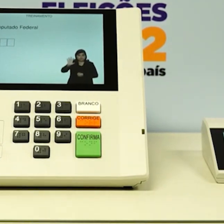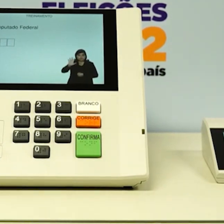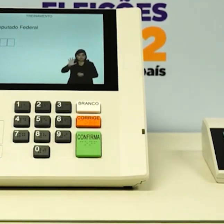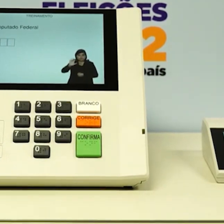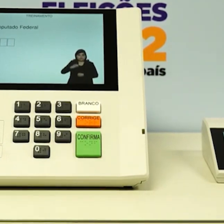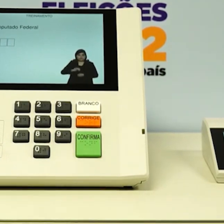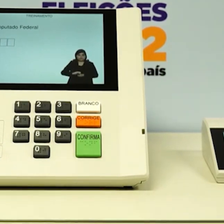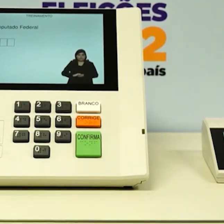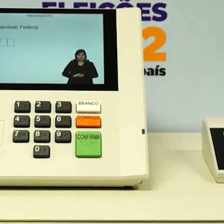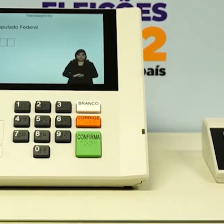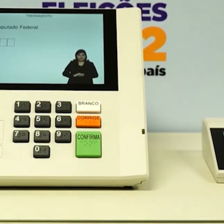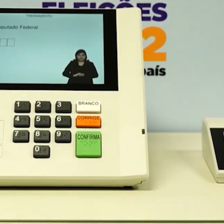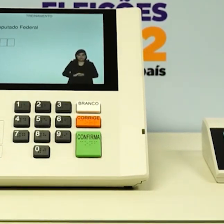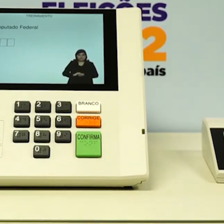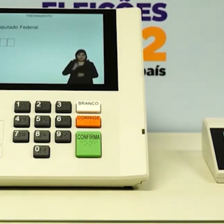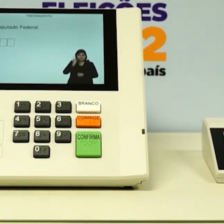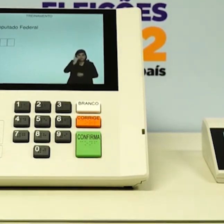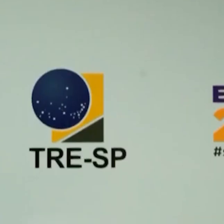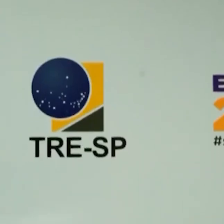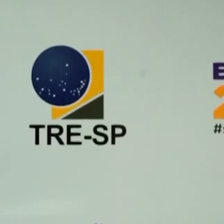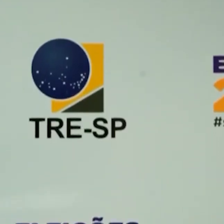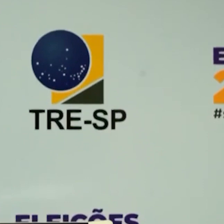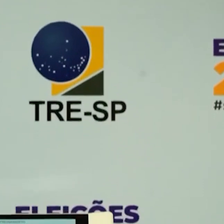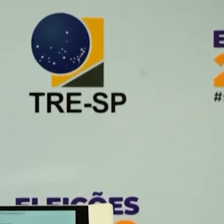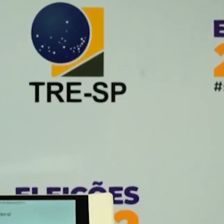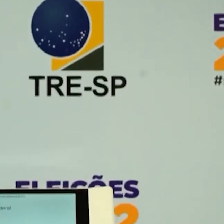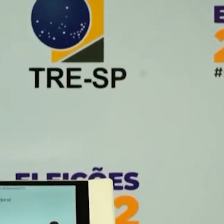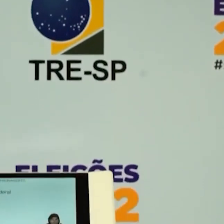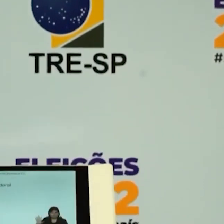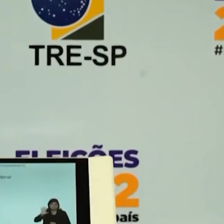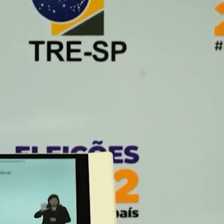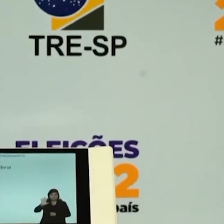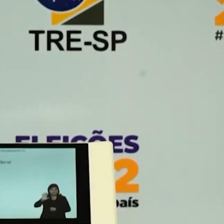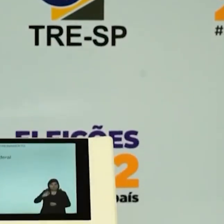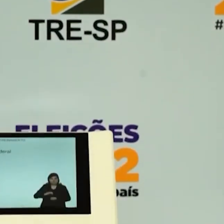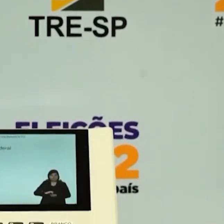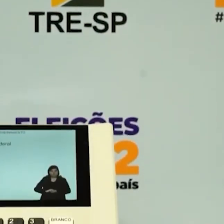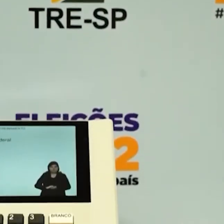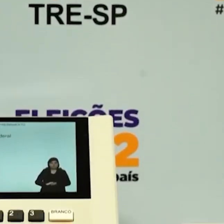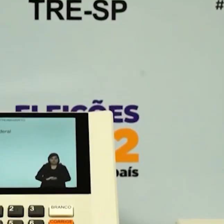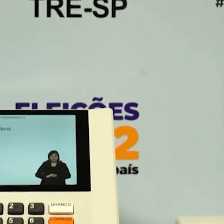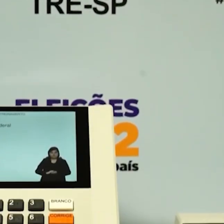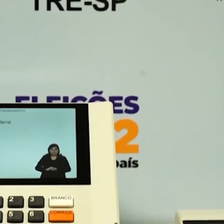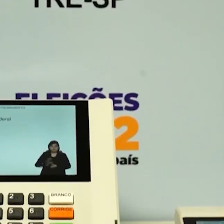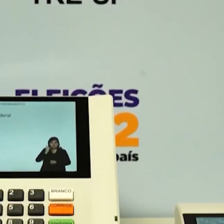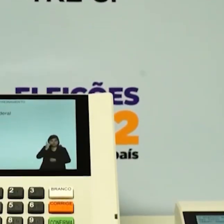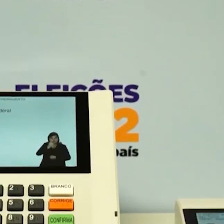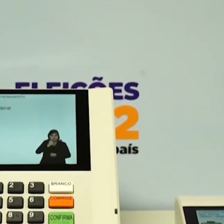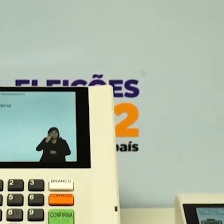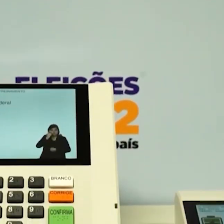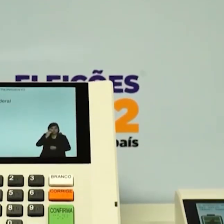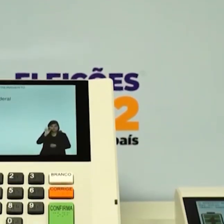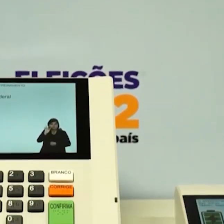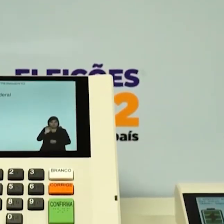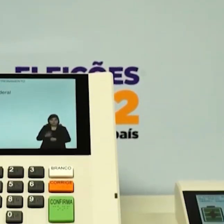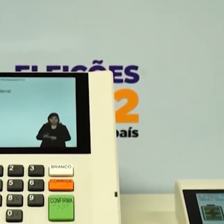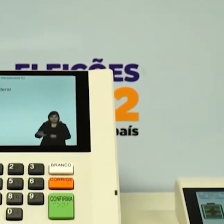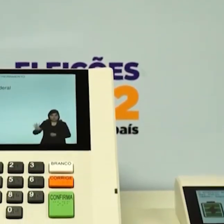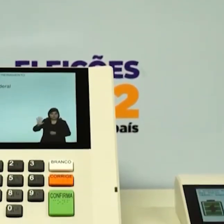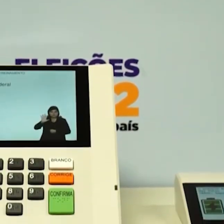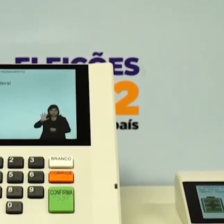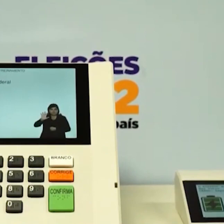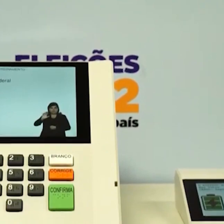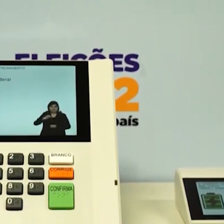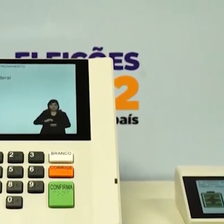de inscrição eleitoral ou de transferência seja recebido dentro dos 150 dias anteriores à data